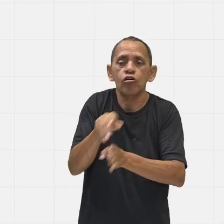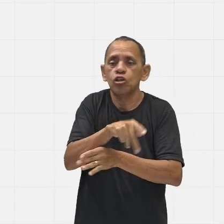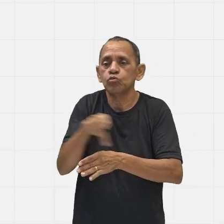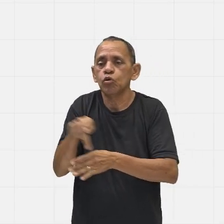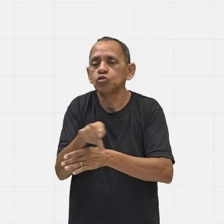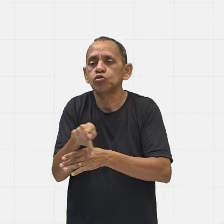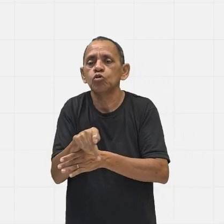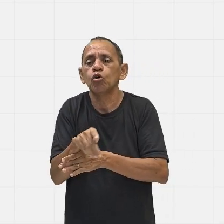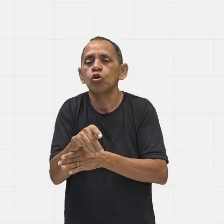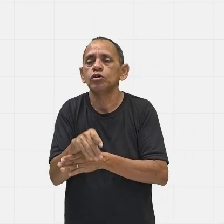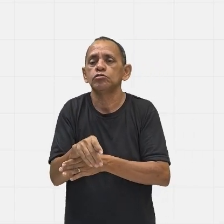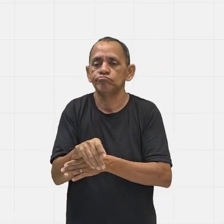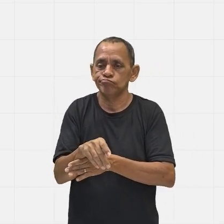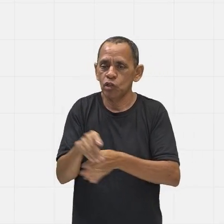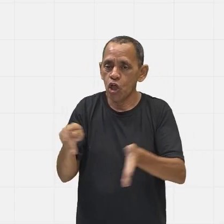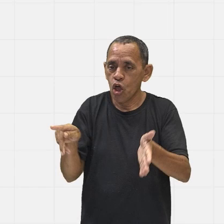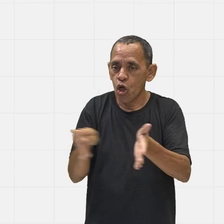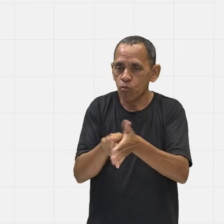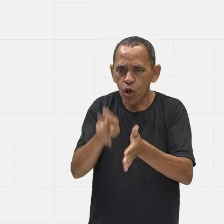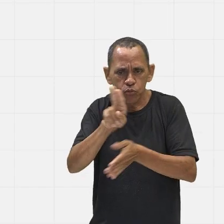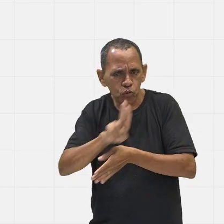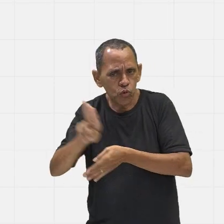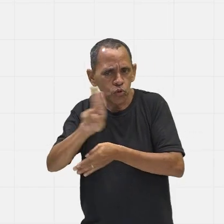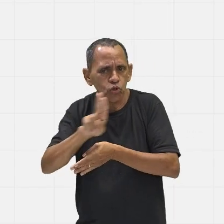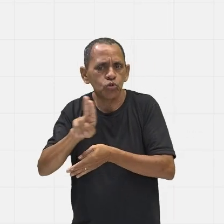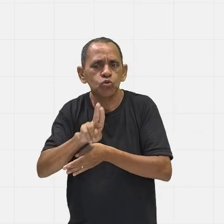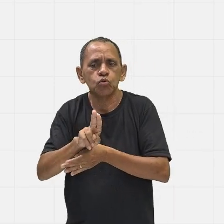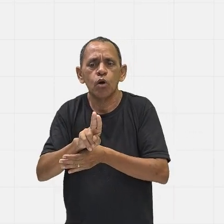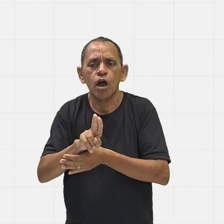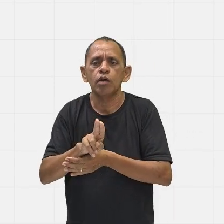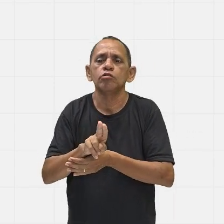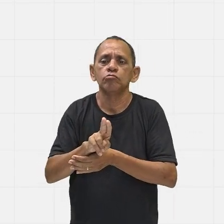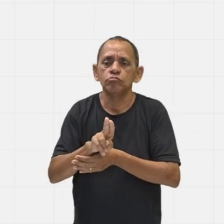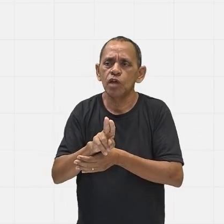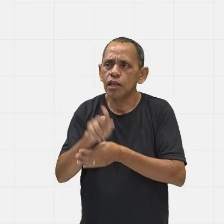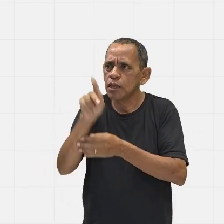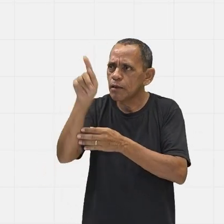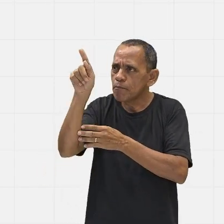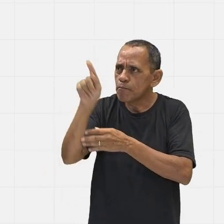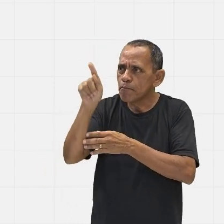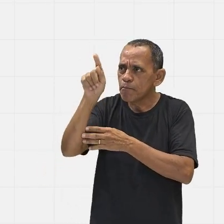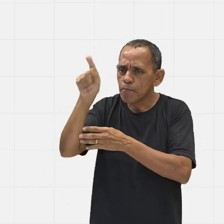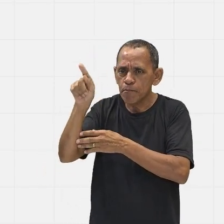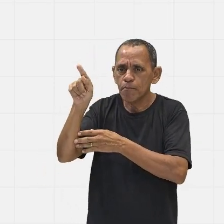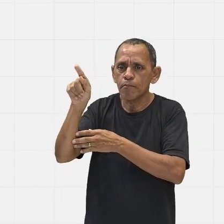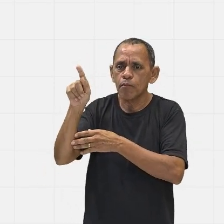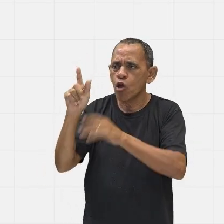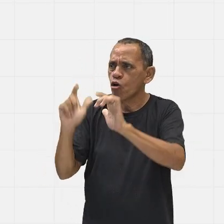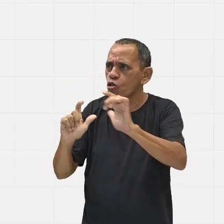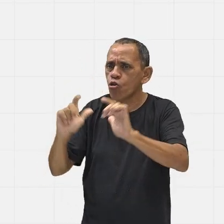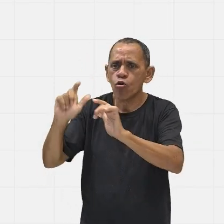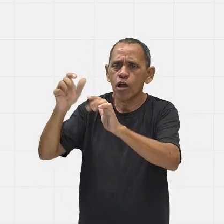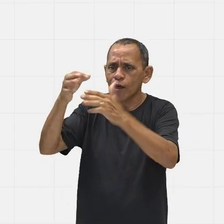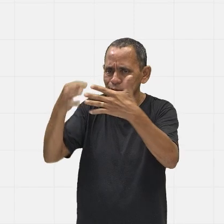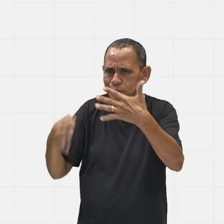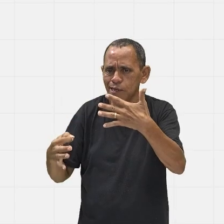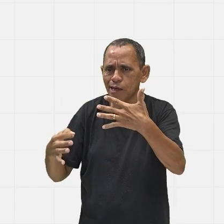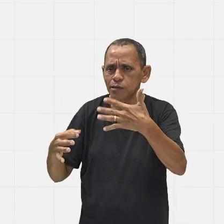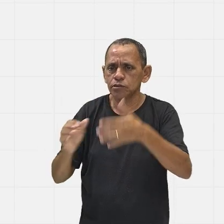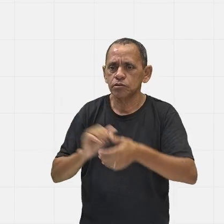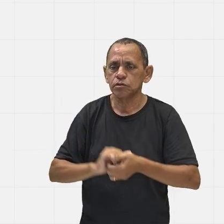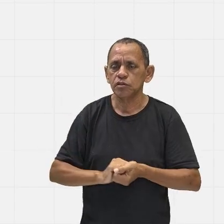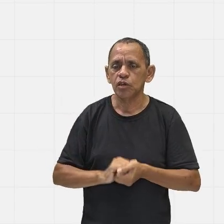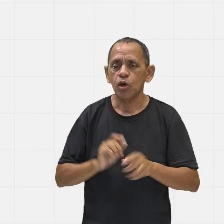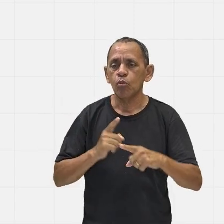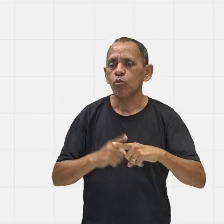seu login, ele marcar, né, aquela caixinha ali de usar sempre. Porque no próximo acesso ele já